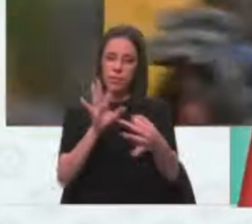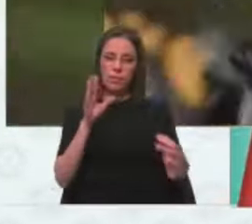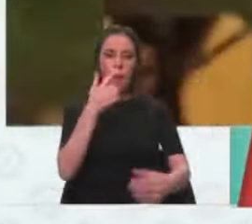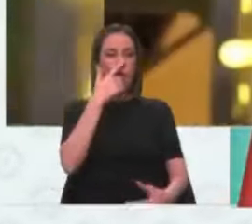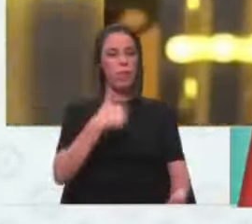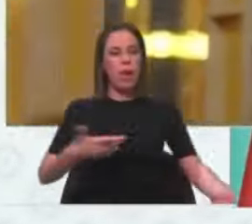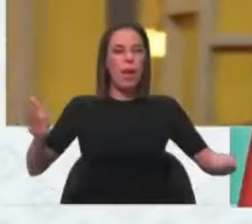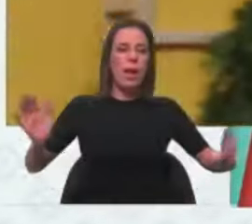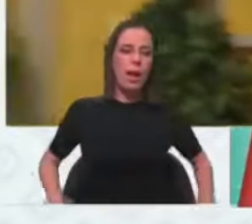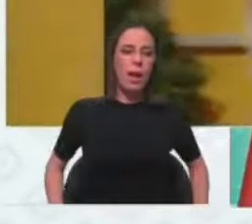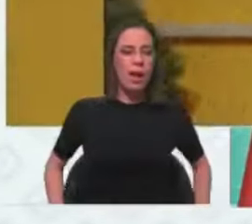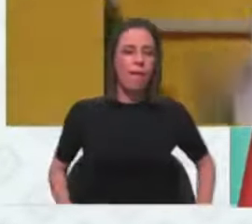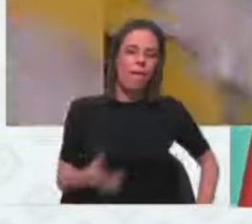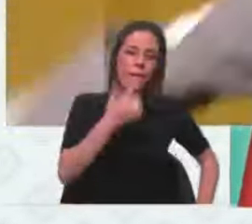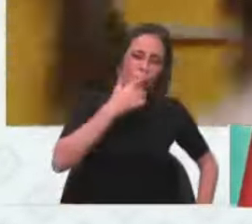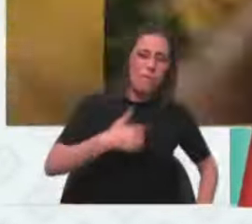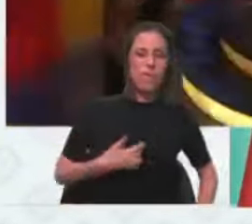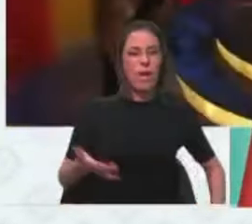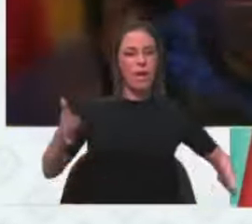falhei.